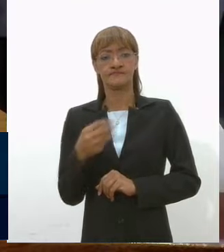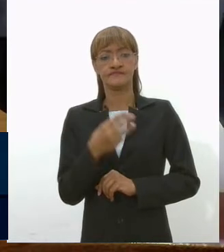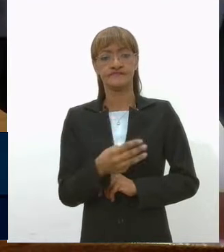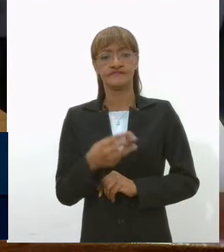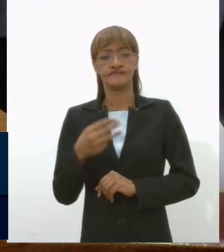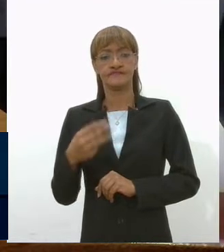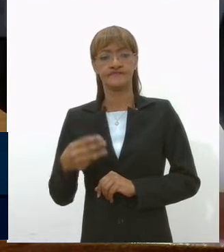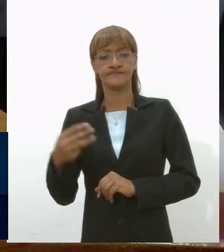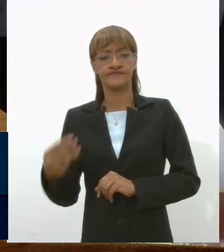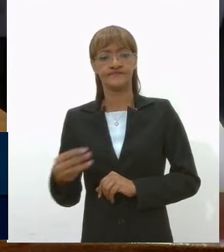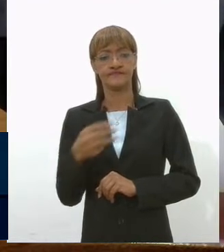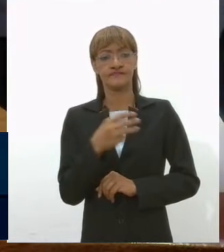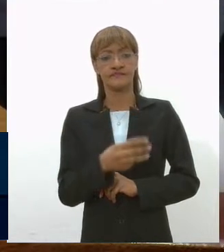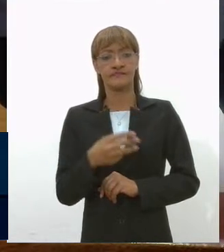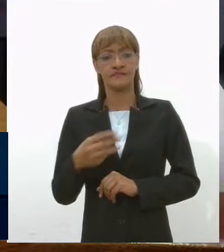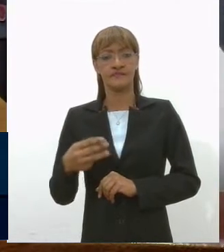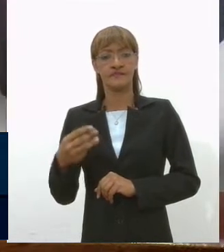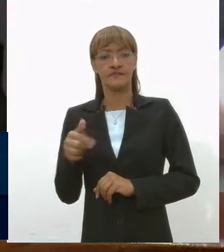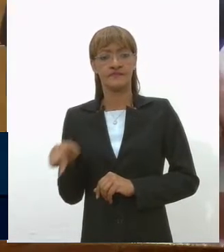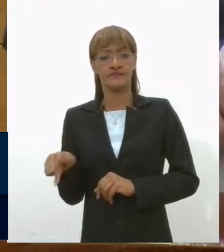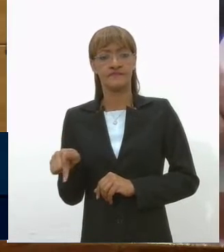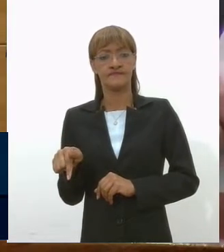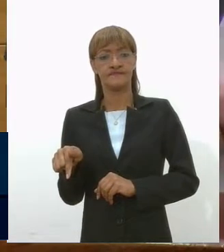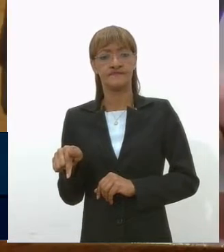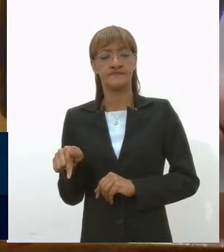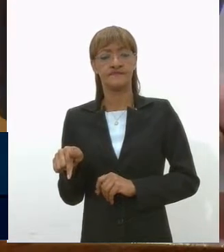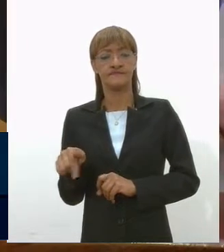333, 337 e